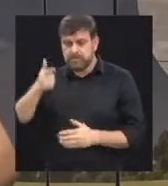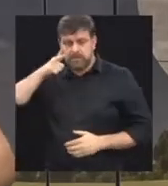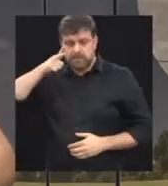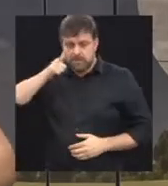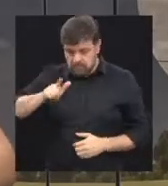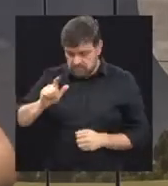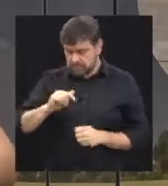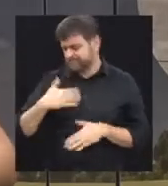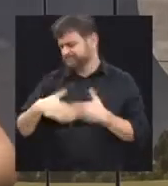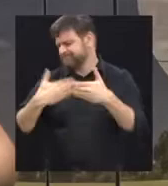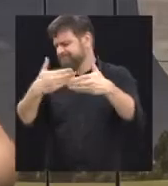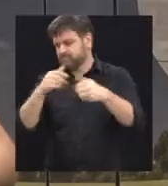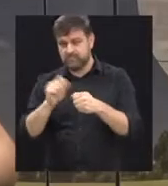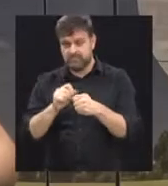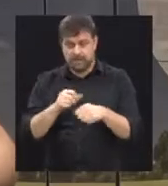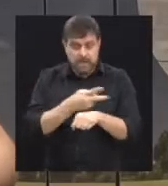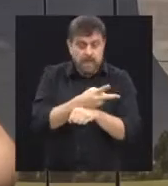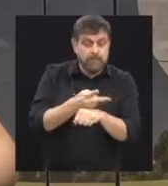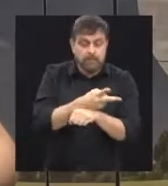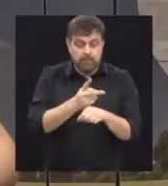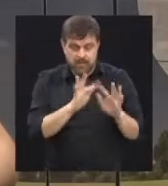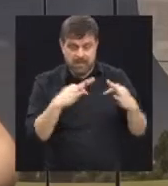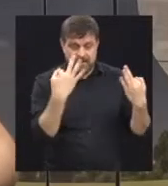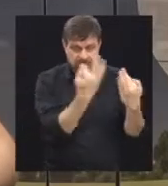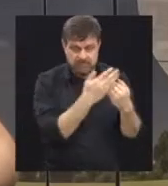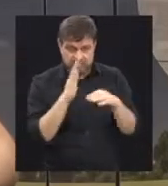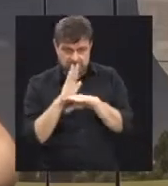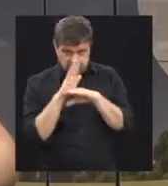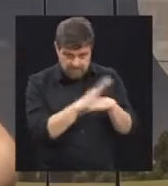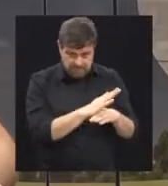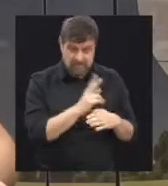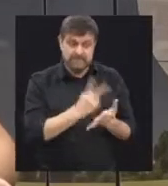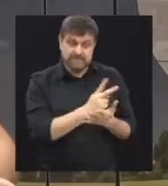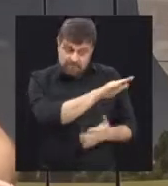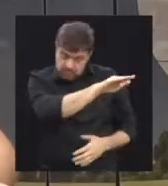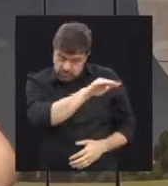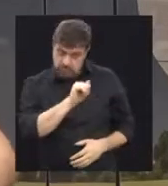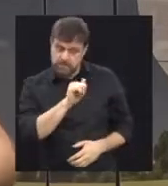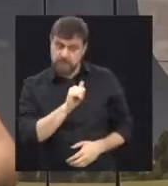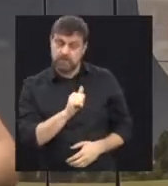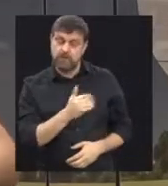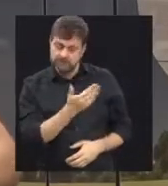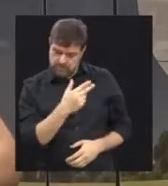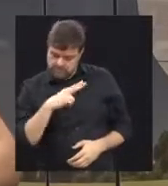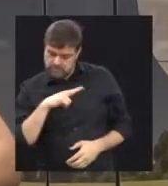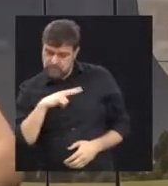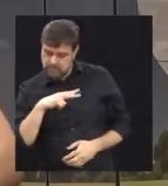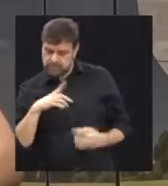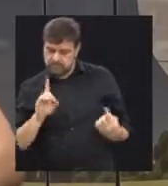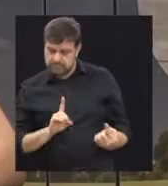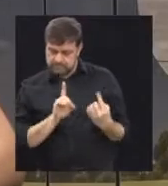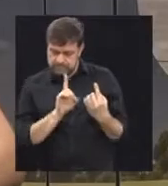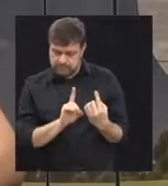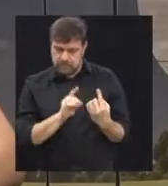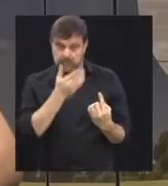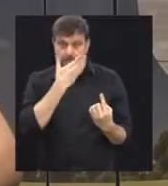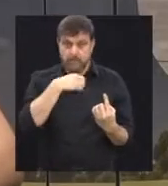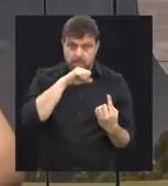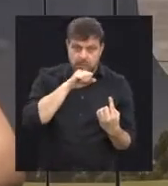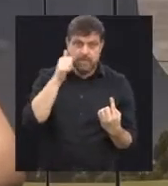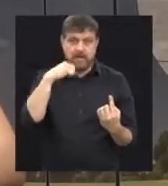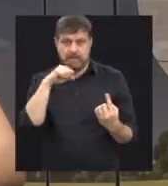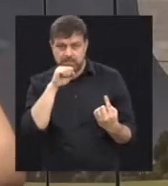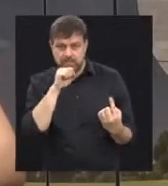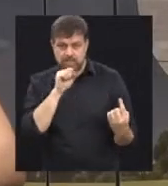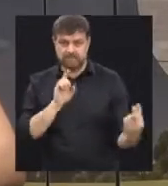conseguimos expandir ao máximo para procurar ajuda para essas famílias, chamar sempre lá. Muitas vezes a gente quer fazer reunião com o pai e com a mãe,